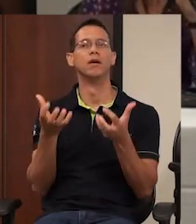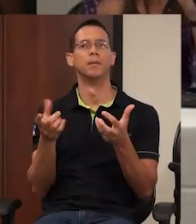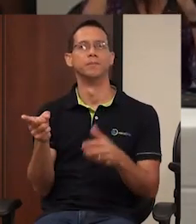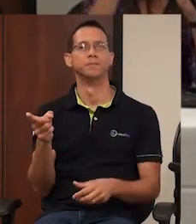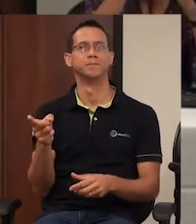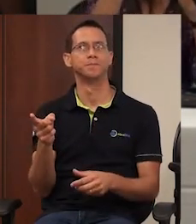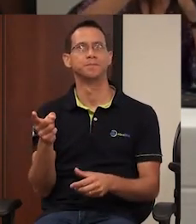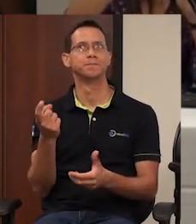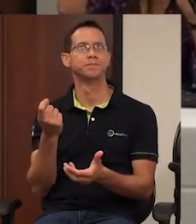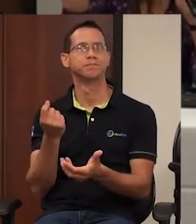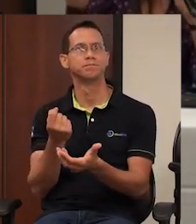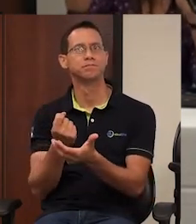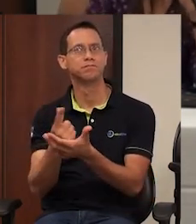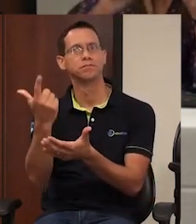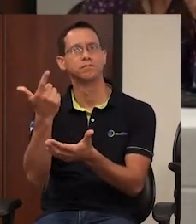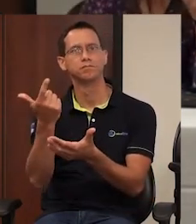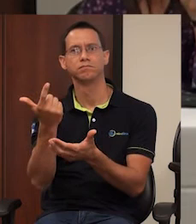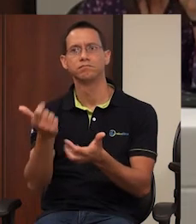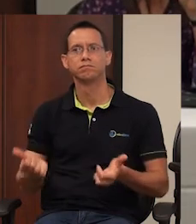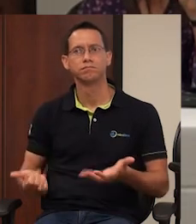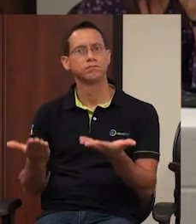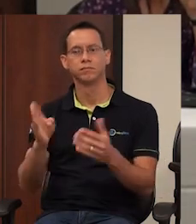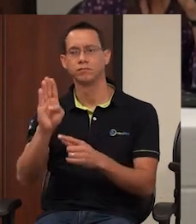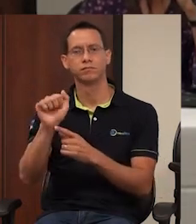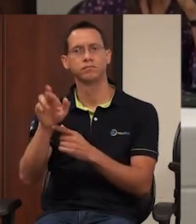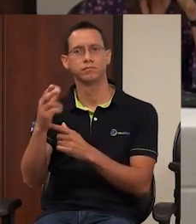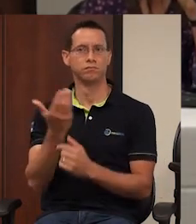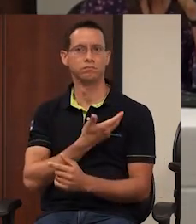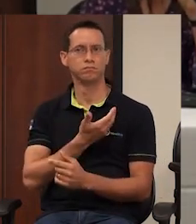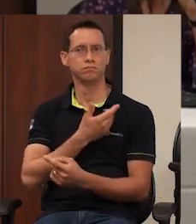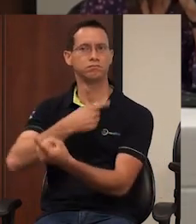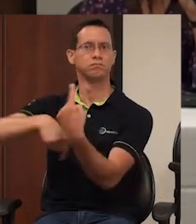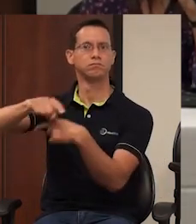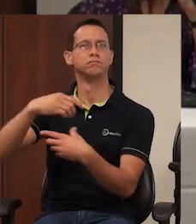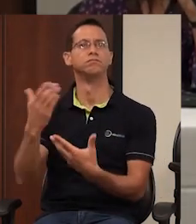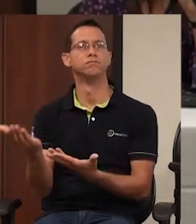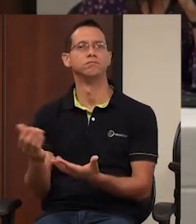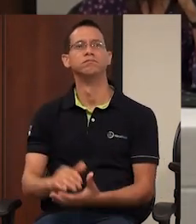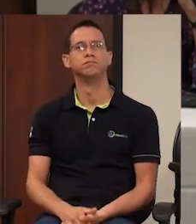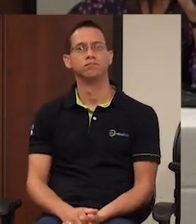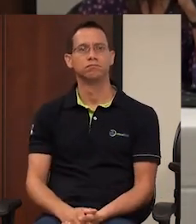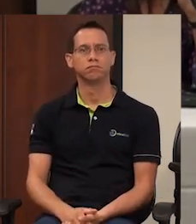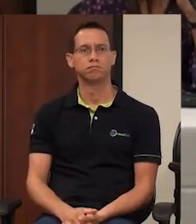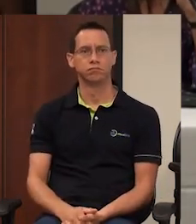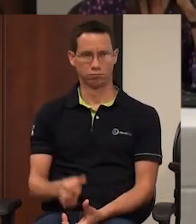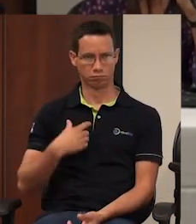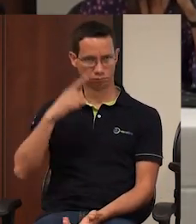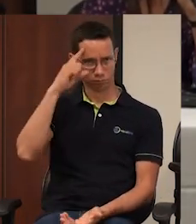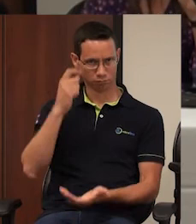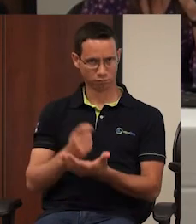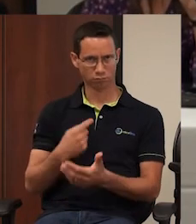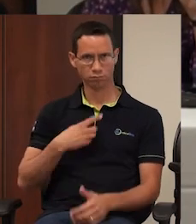quiser, gastar esse dinheiro lá no bar com os amigos dela. O que a gente tem a ver com